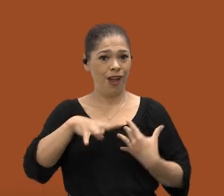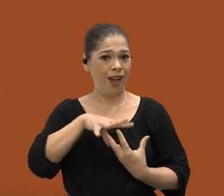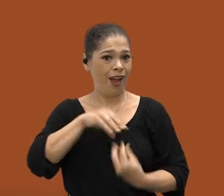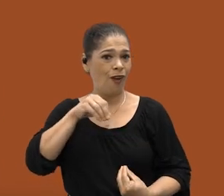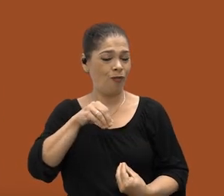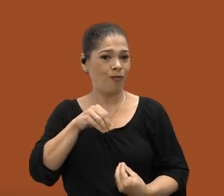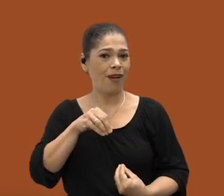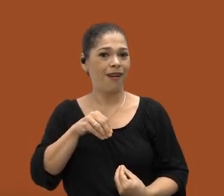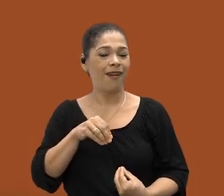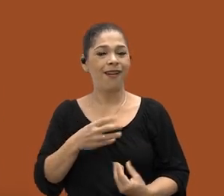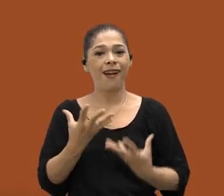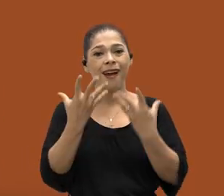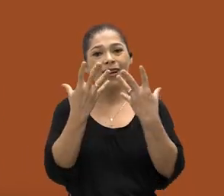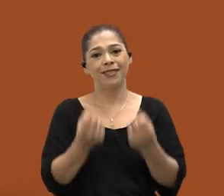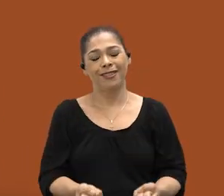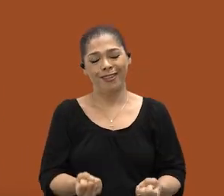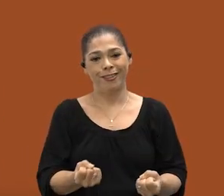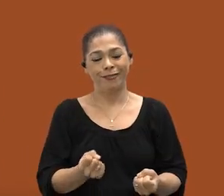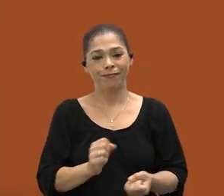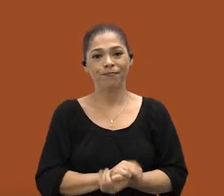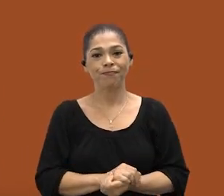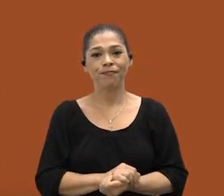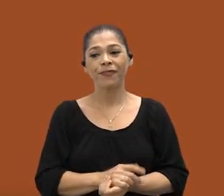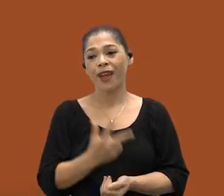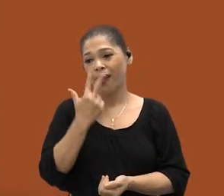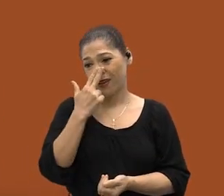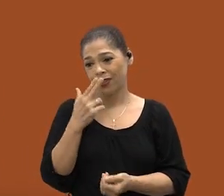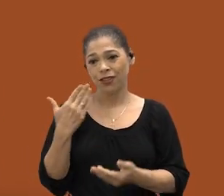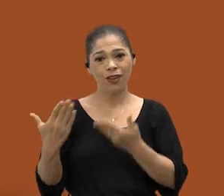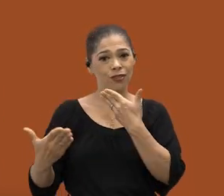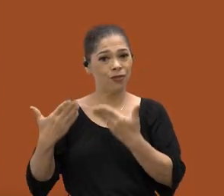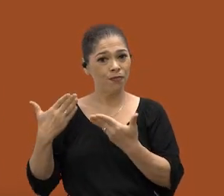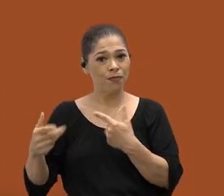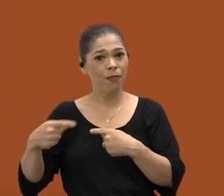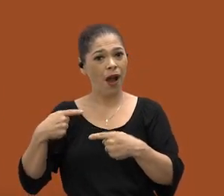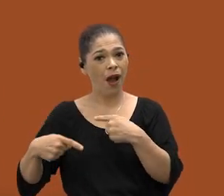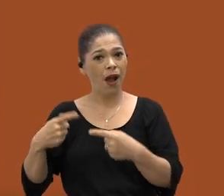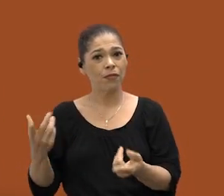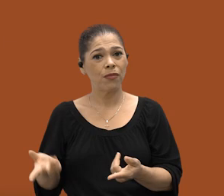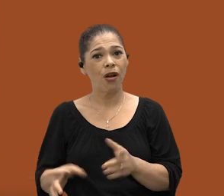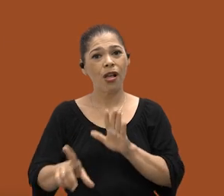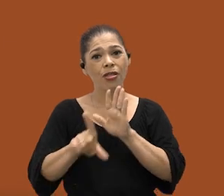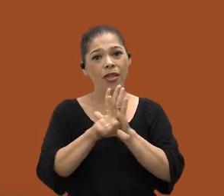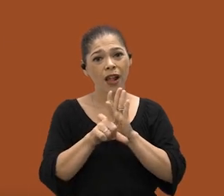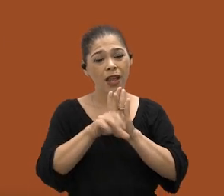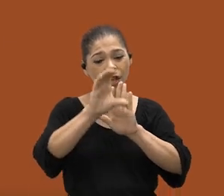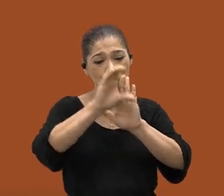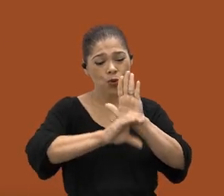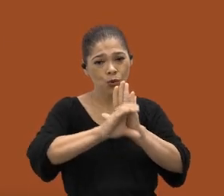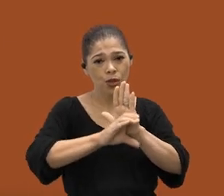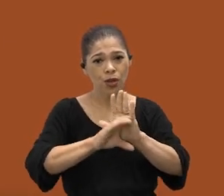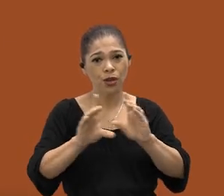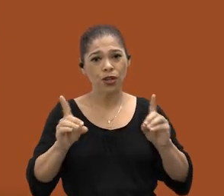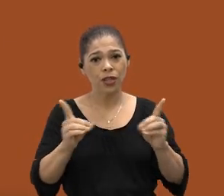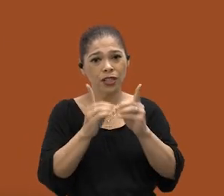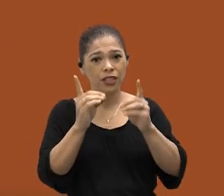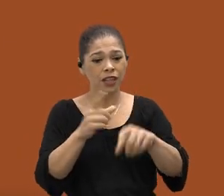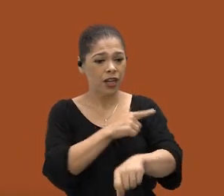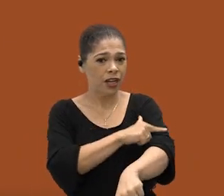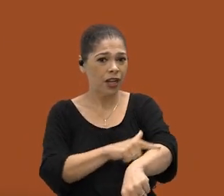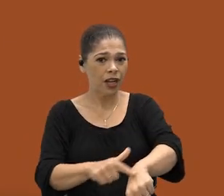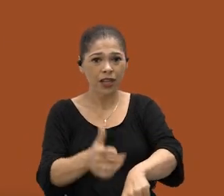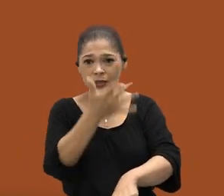você é uma pessoa que aceita Então acho que nosso papo acerca da lei do currículo da dignidade humana